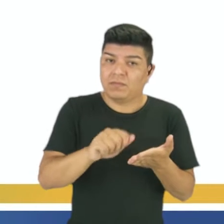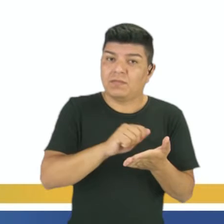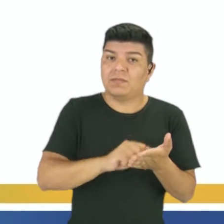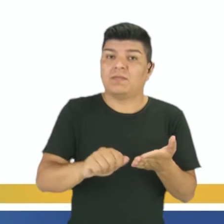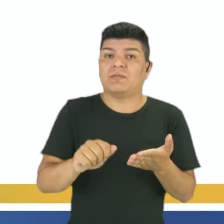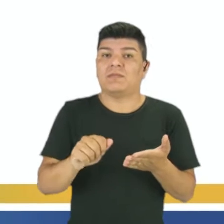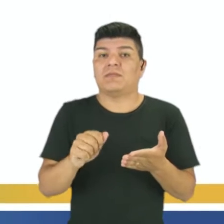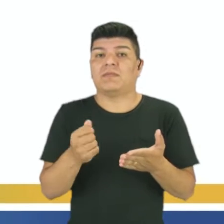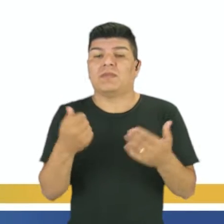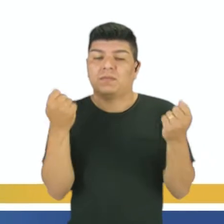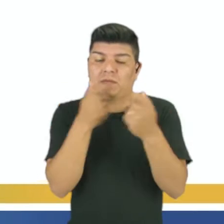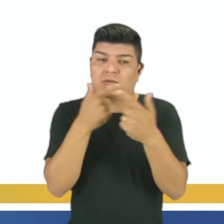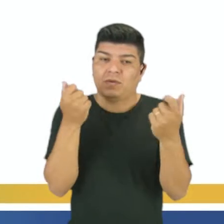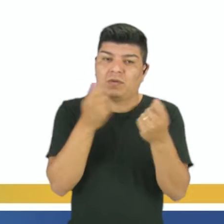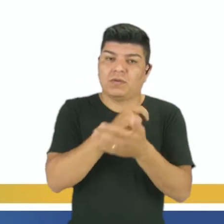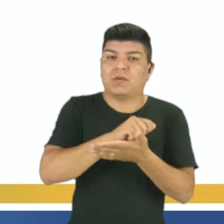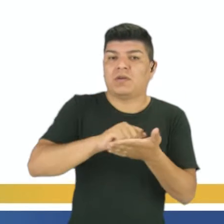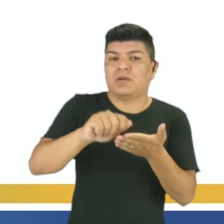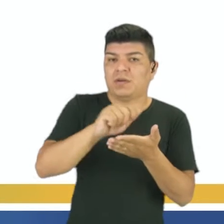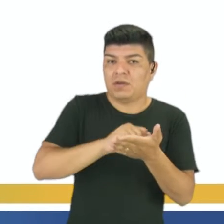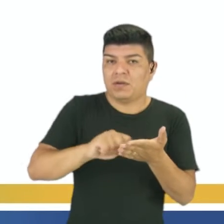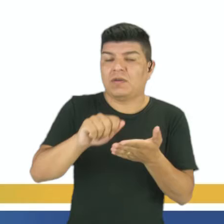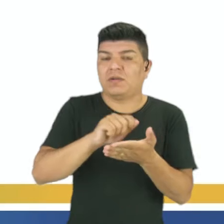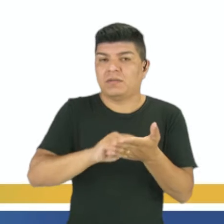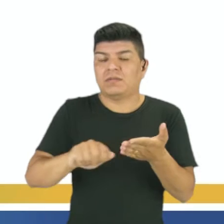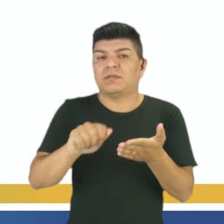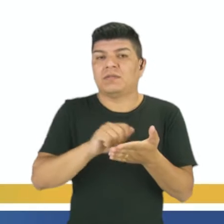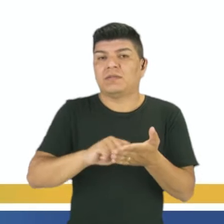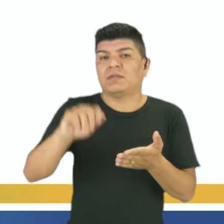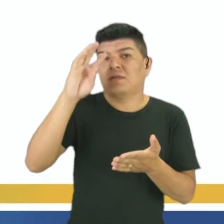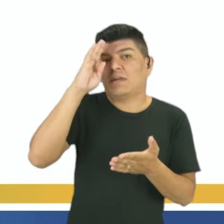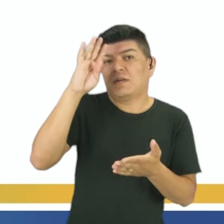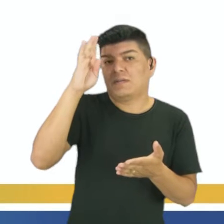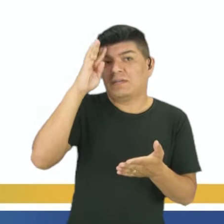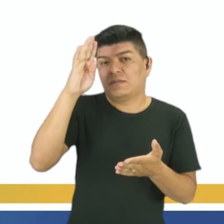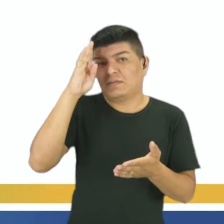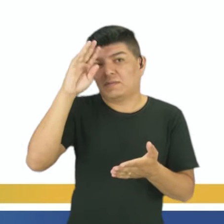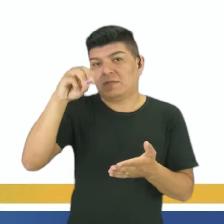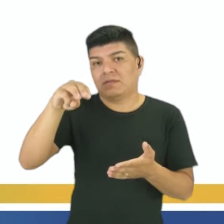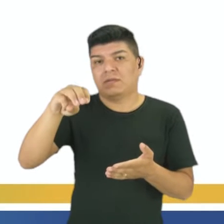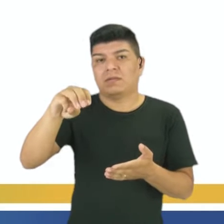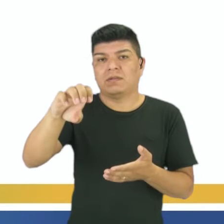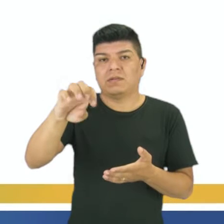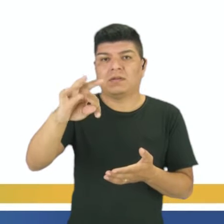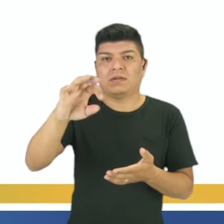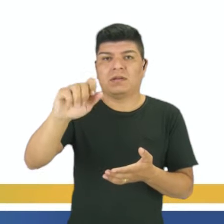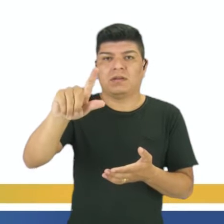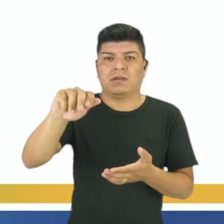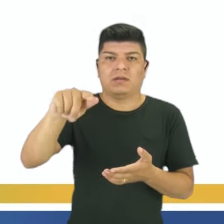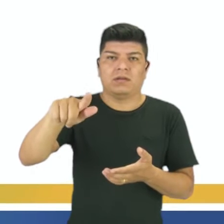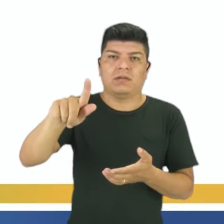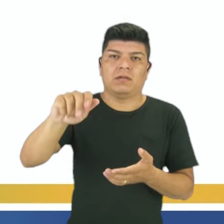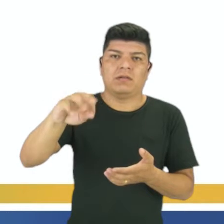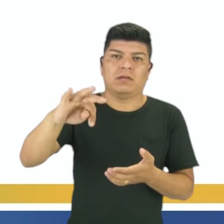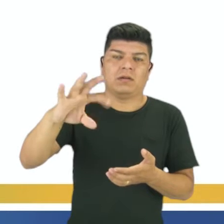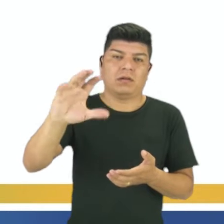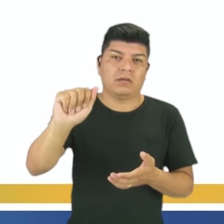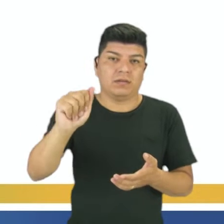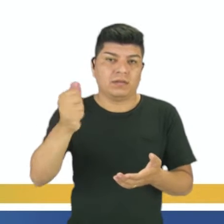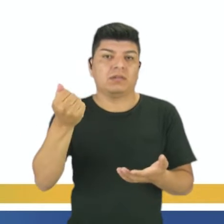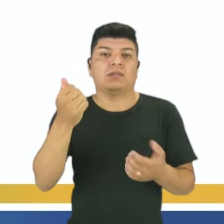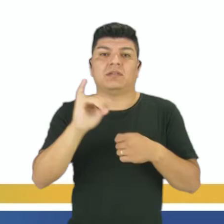a humorística, a descritiva, a reflexiva, a metalinguística, a narrativa,